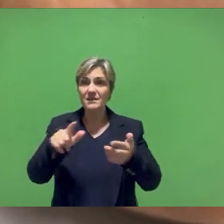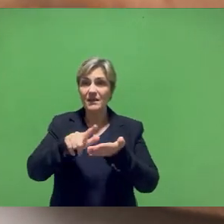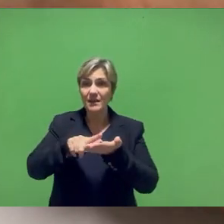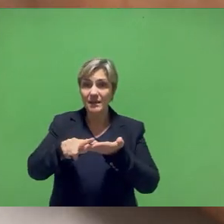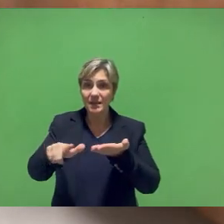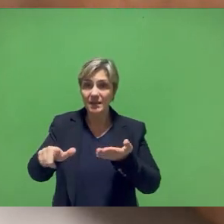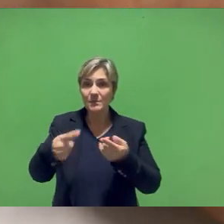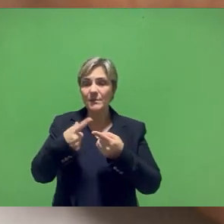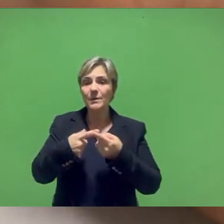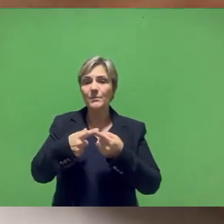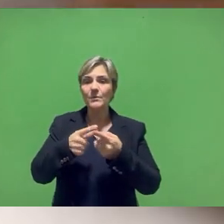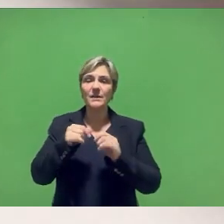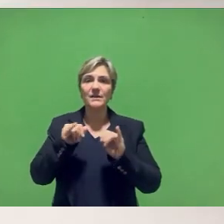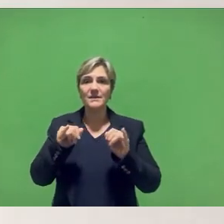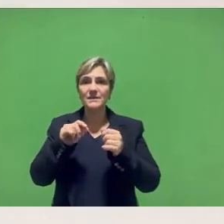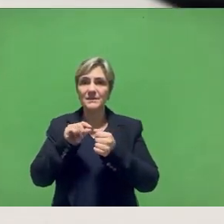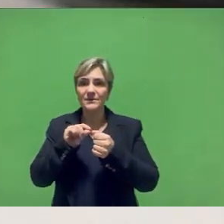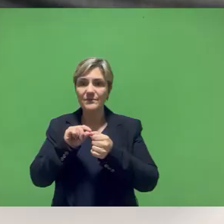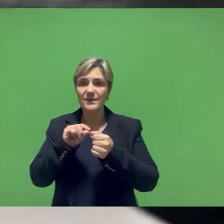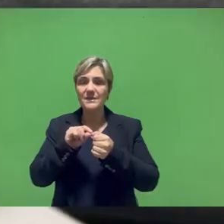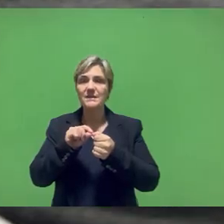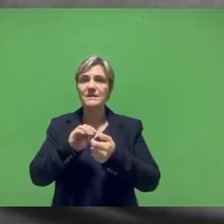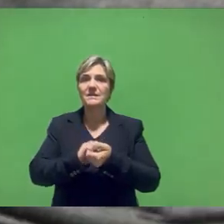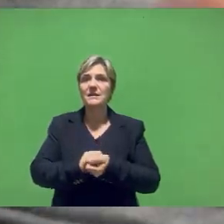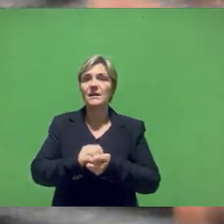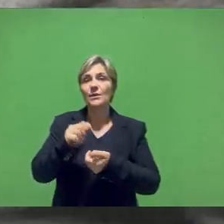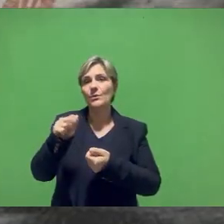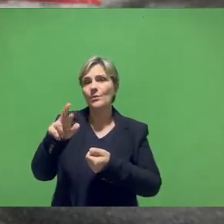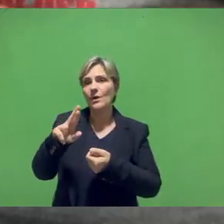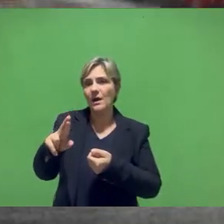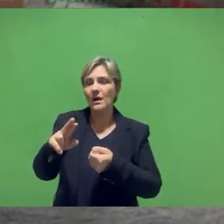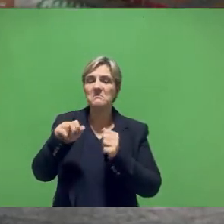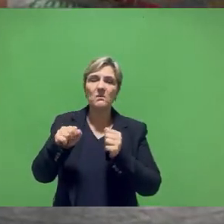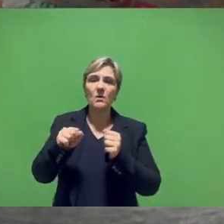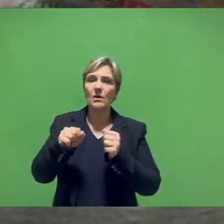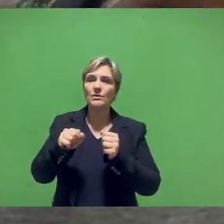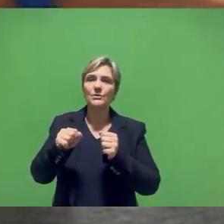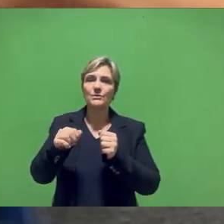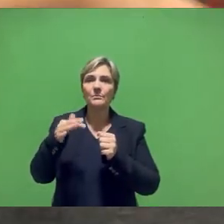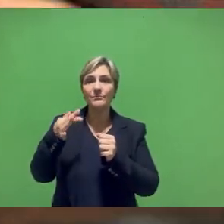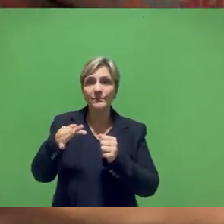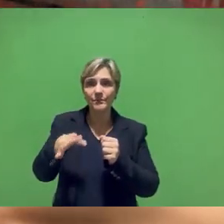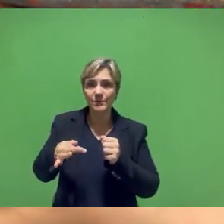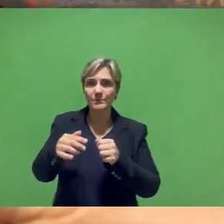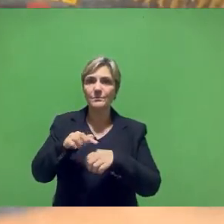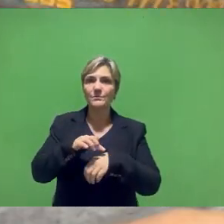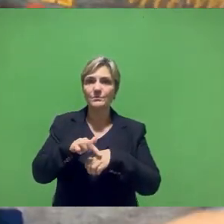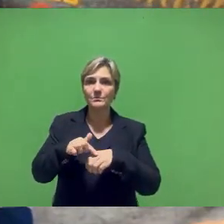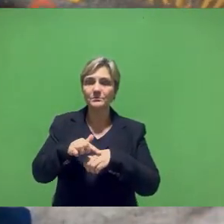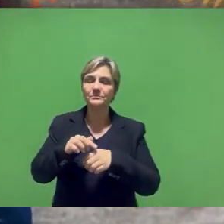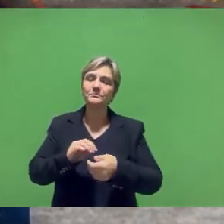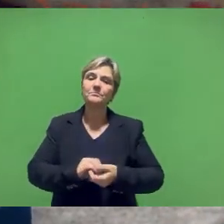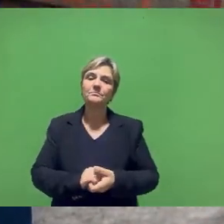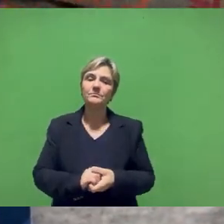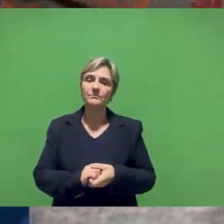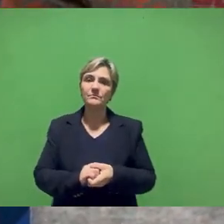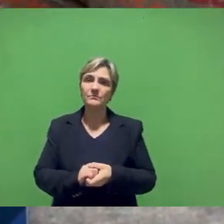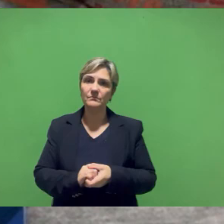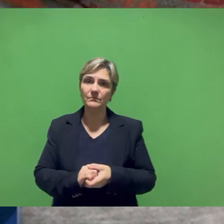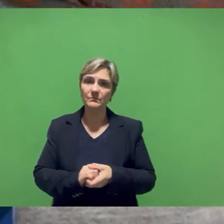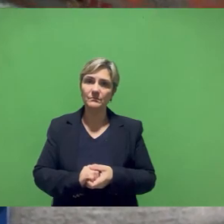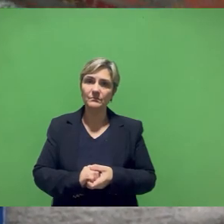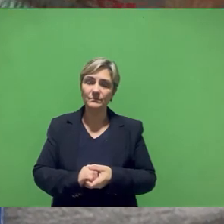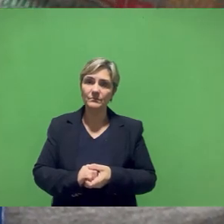limpa, porque se fizerem no ar assim, vão se machucar, tá? Bom,